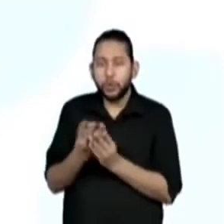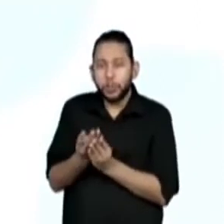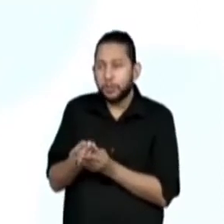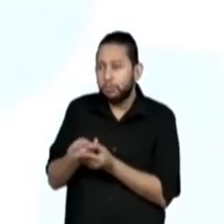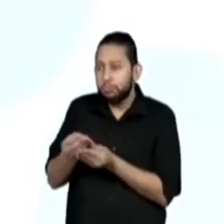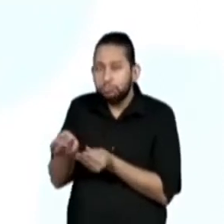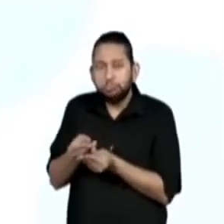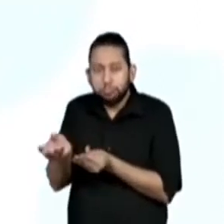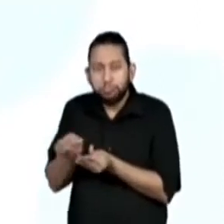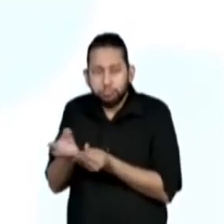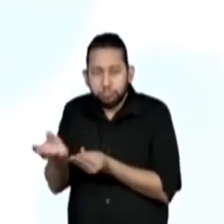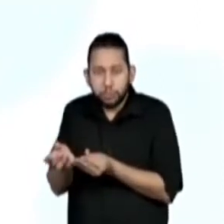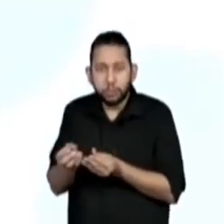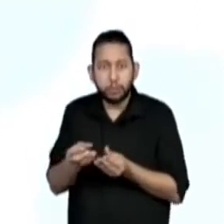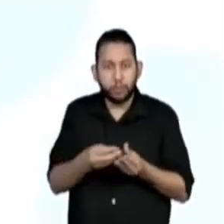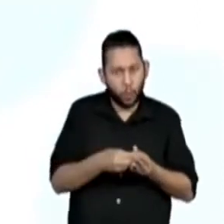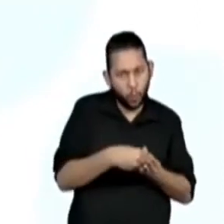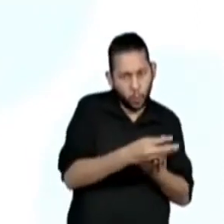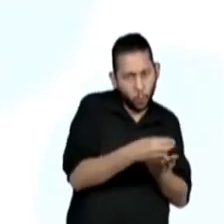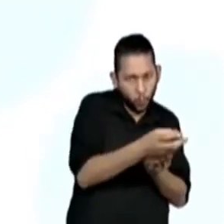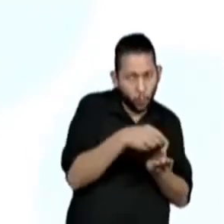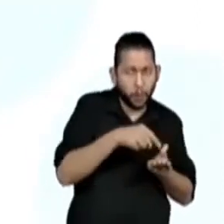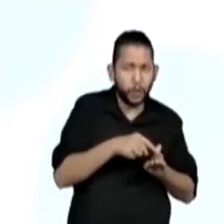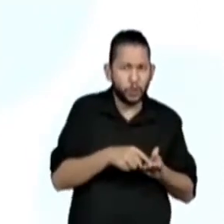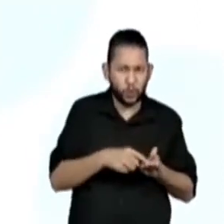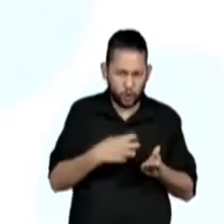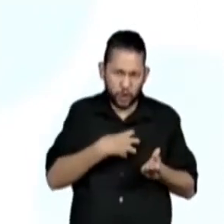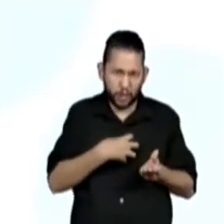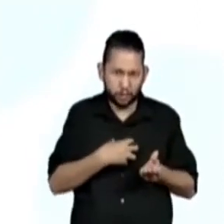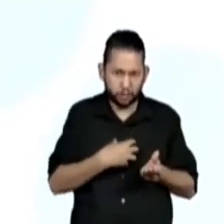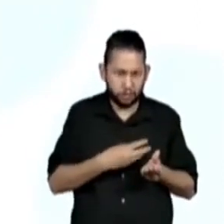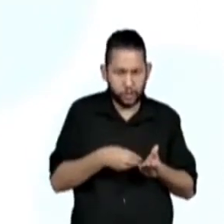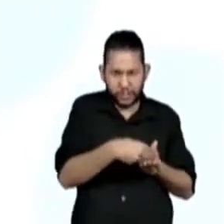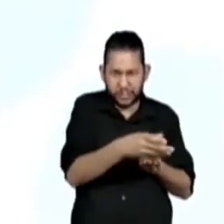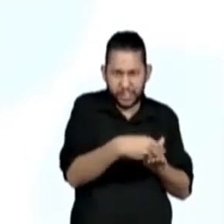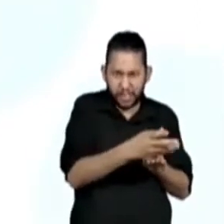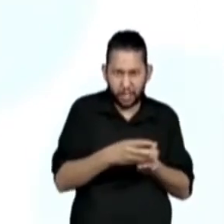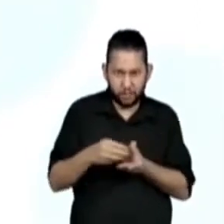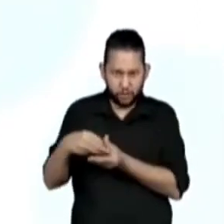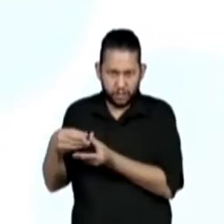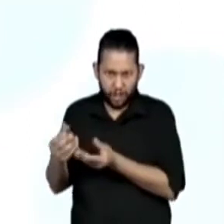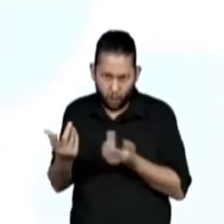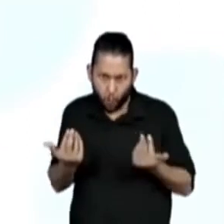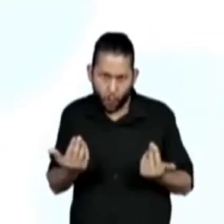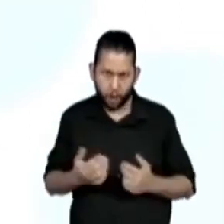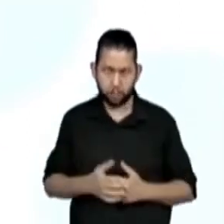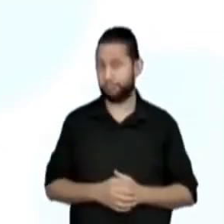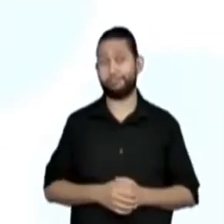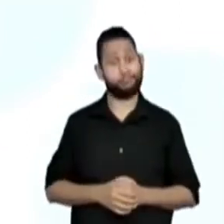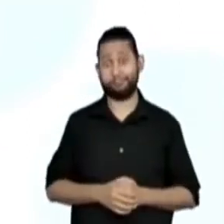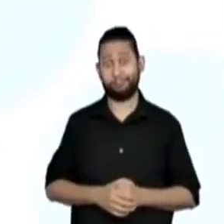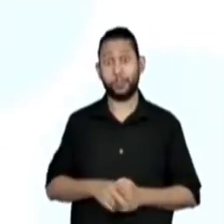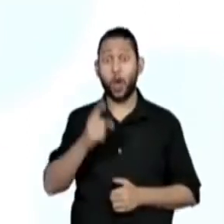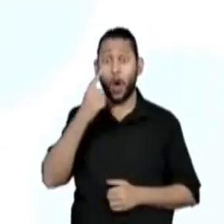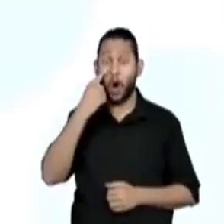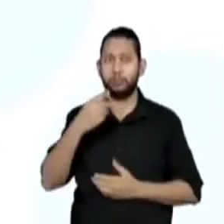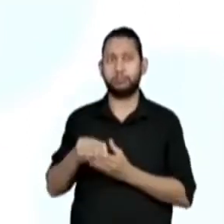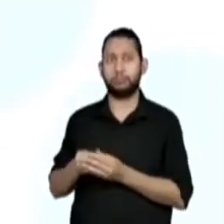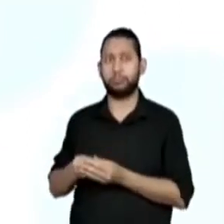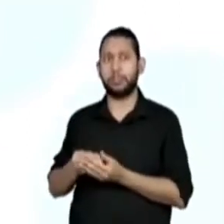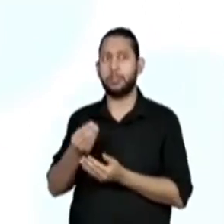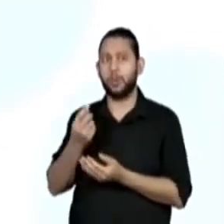mesma e não não foi a mesma mas a quantidade final foi igual tá bem relação de